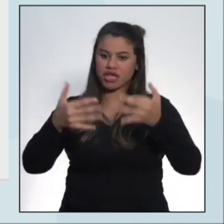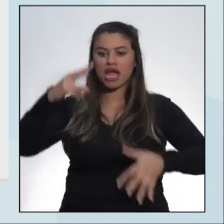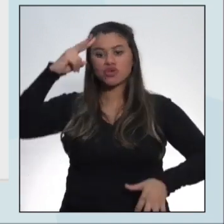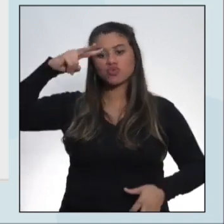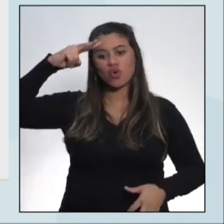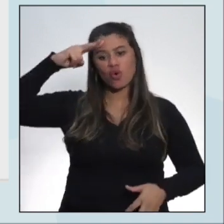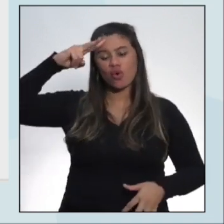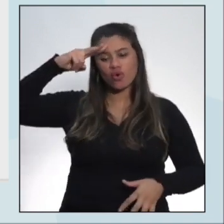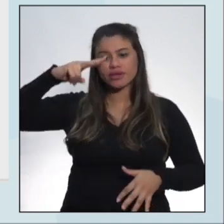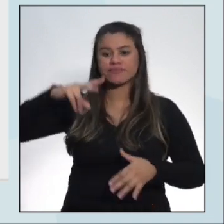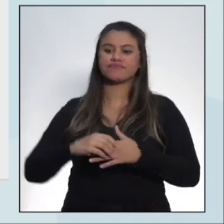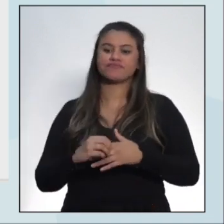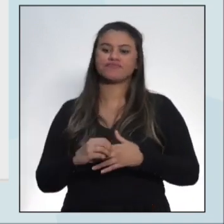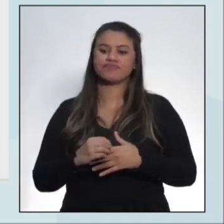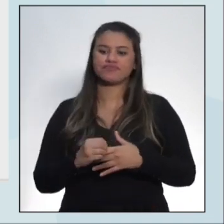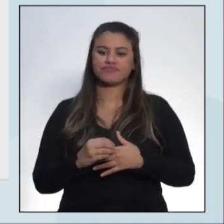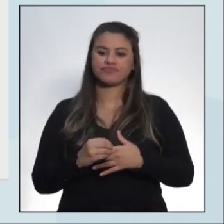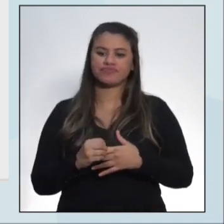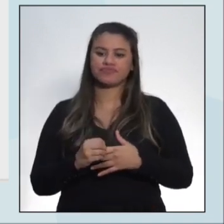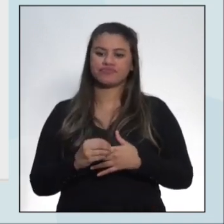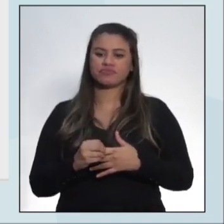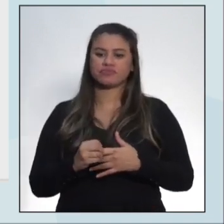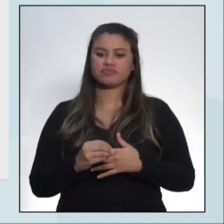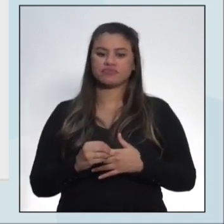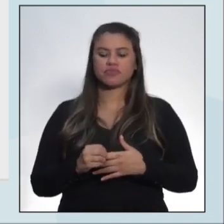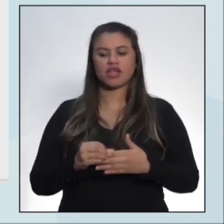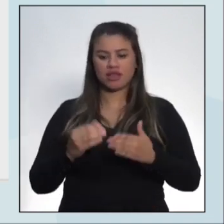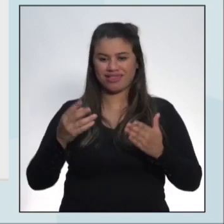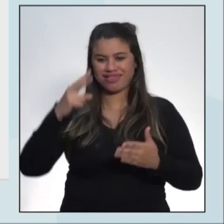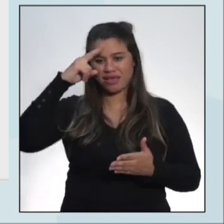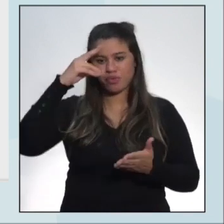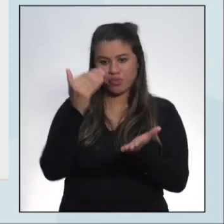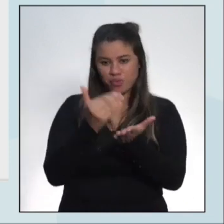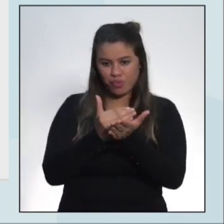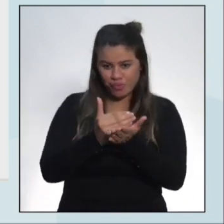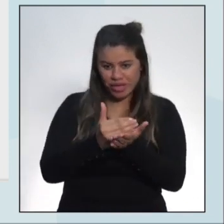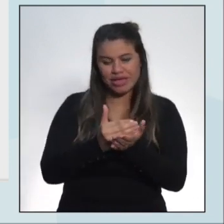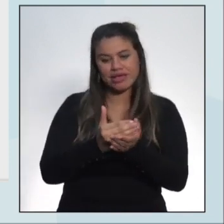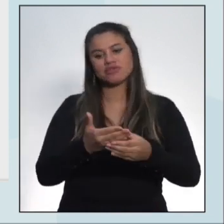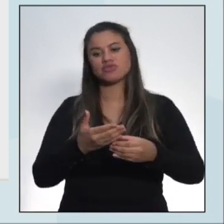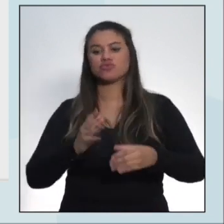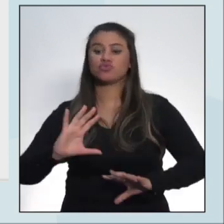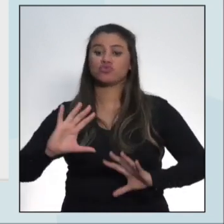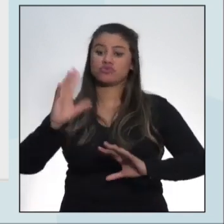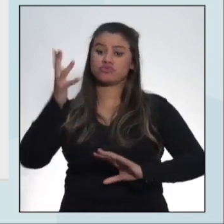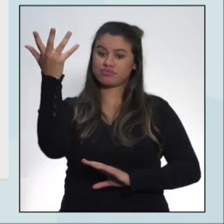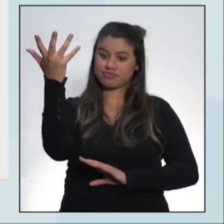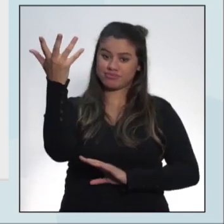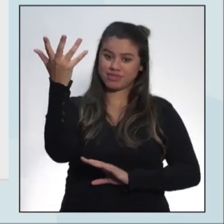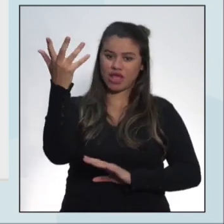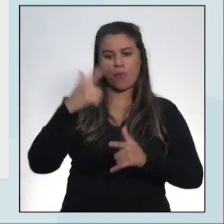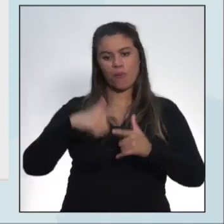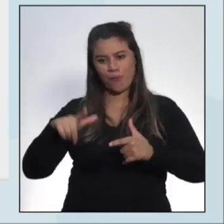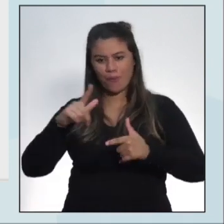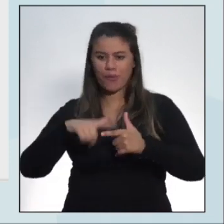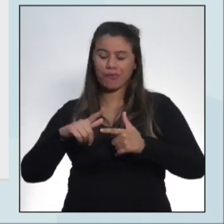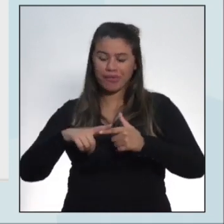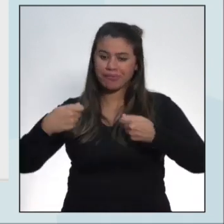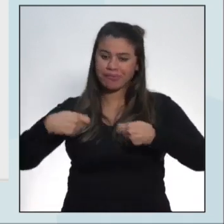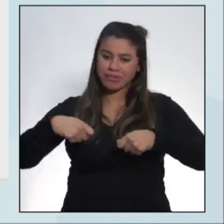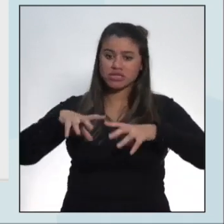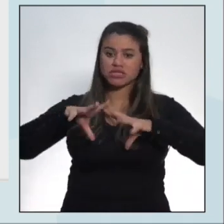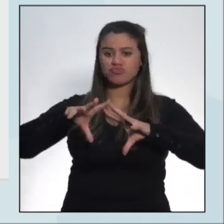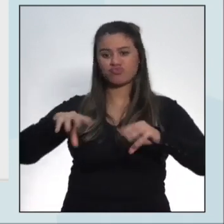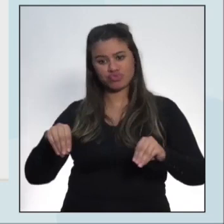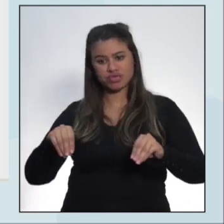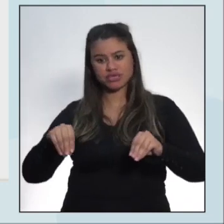Basicamente é aquele começo, meio e fim que eu falei agora há pouco, né? A história, o conflito, que é o problema a ser